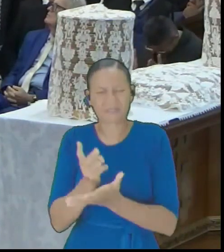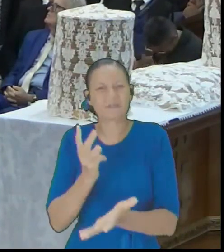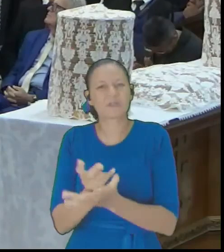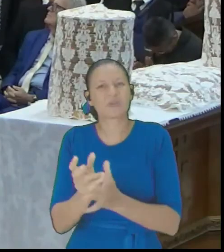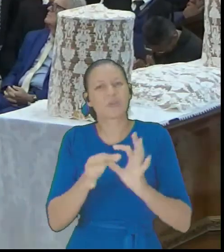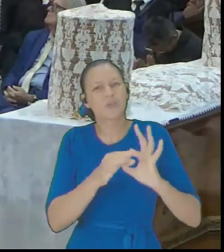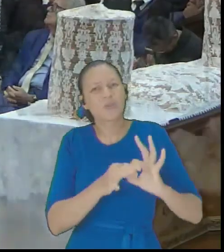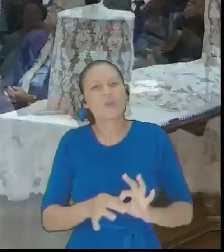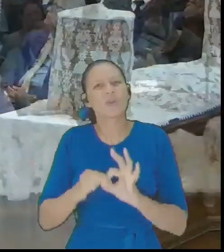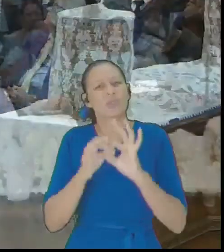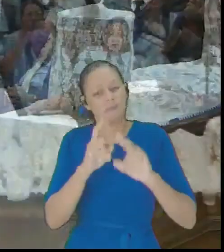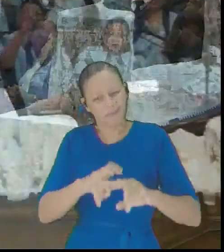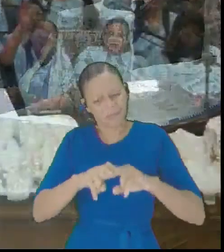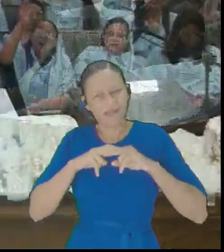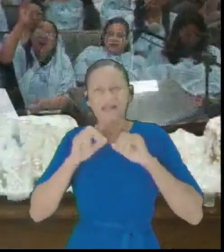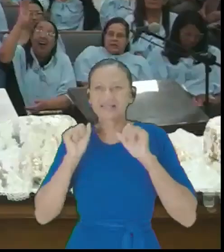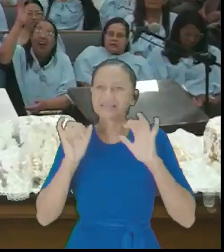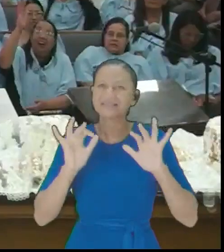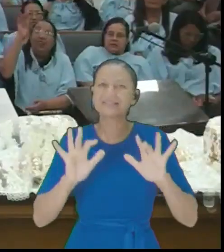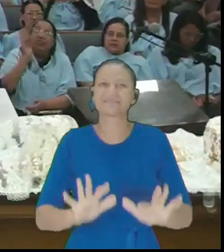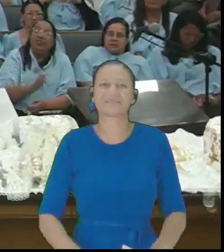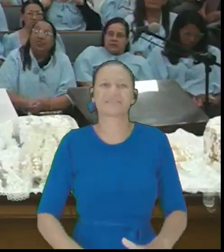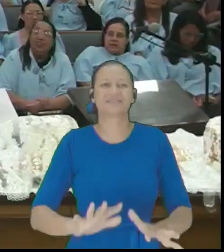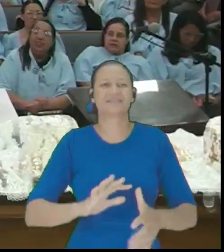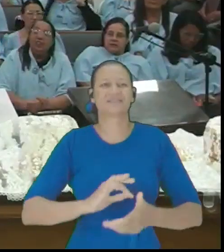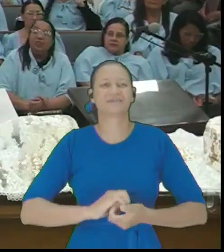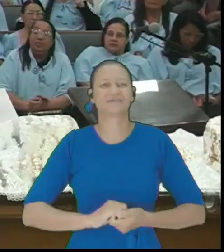pela bênção.